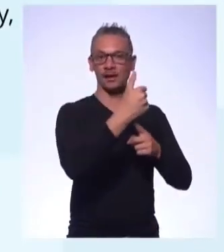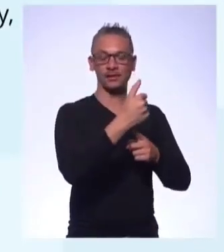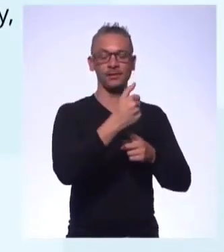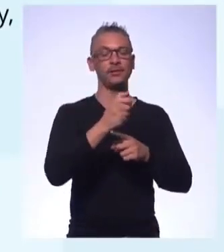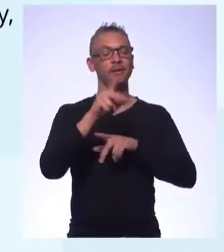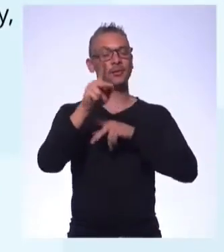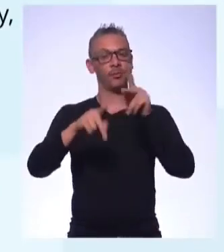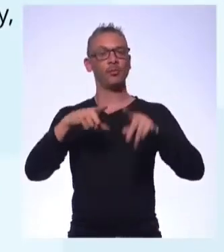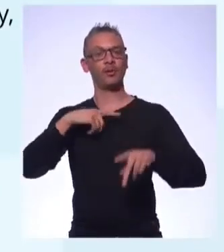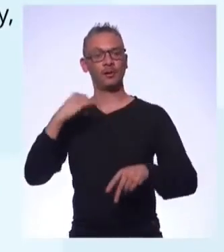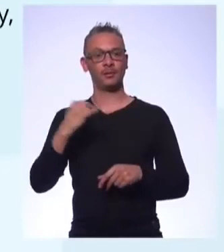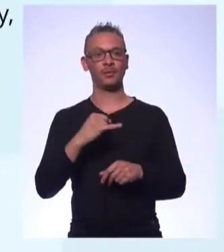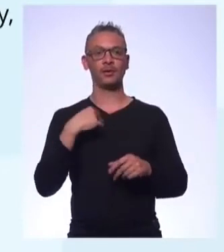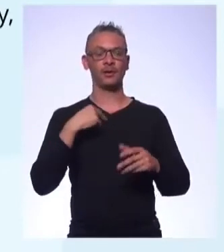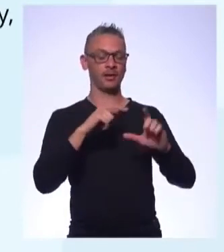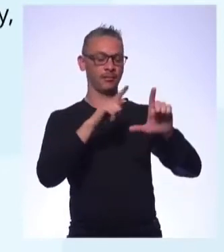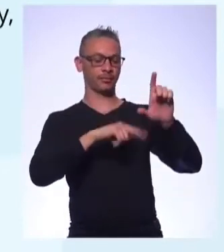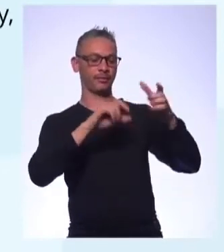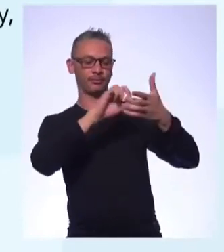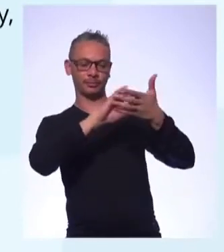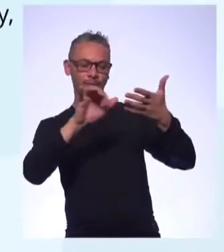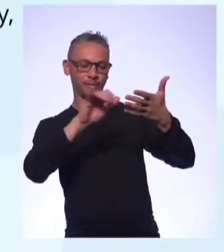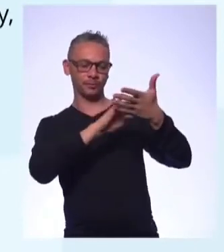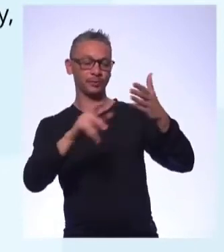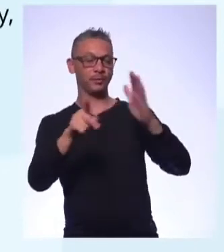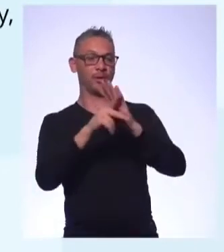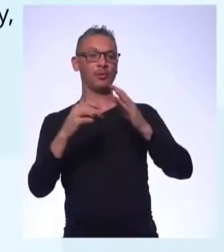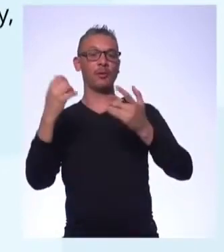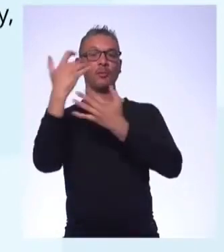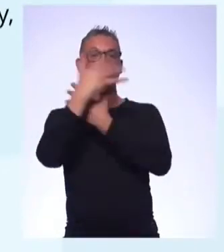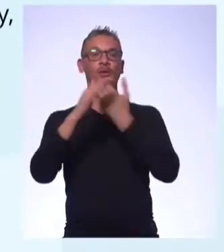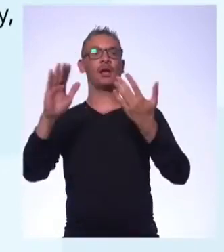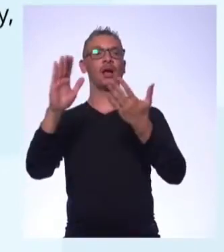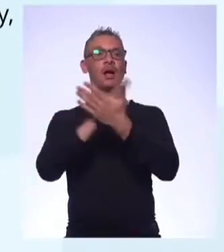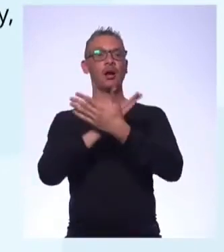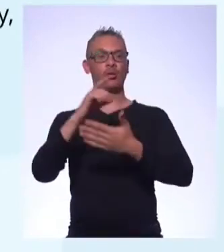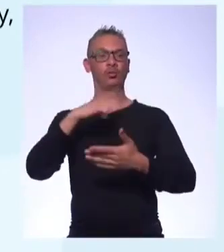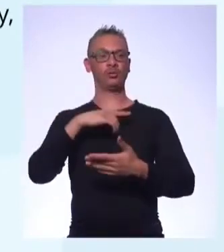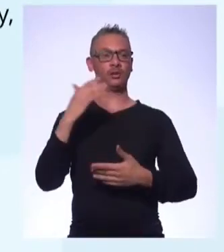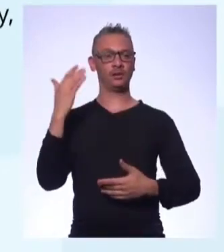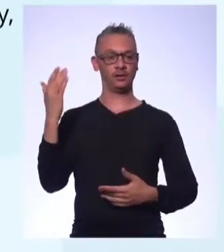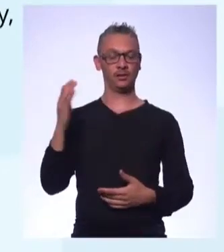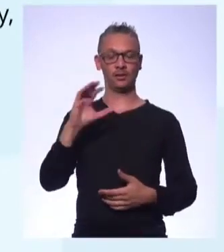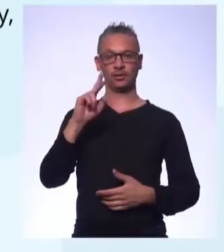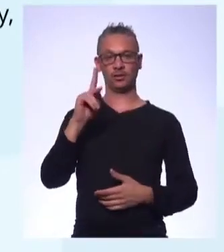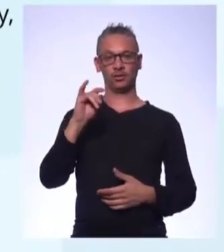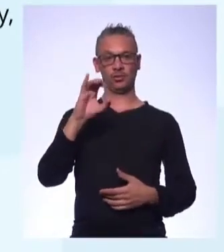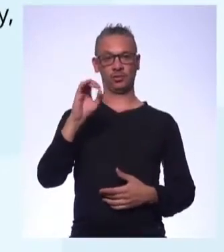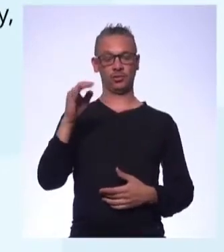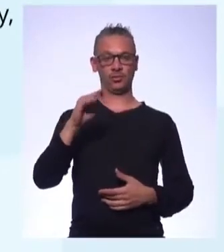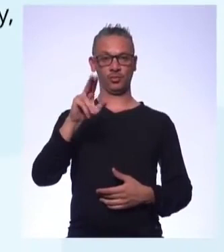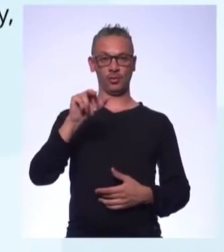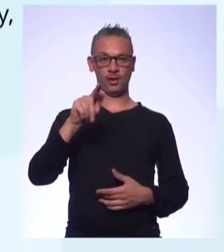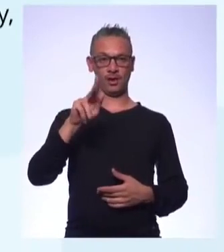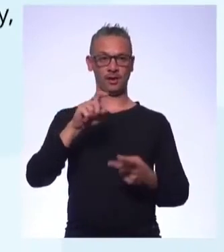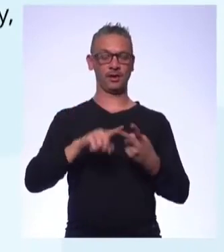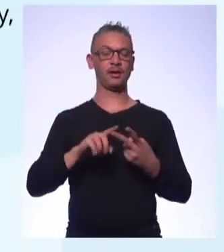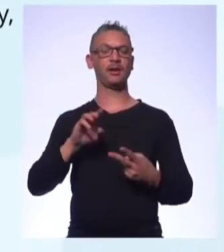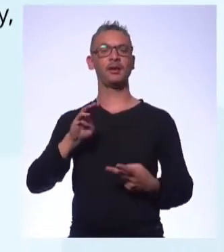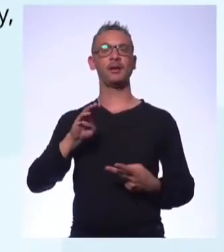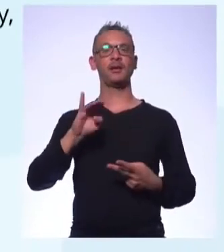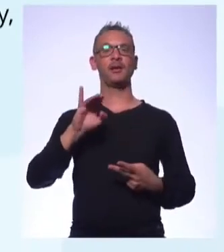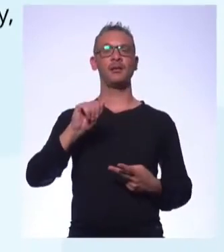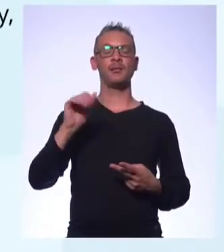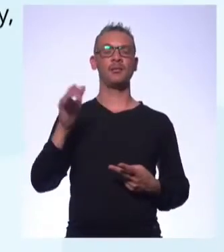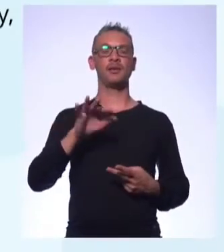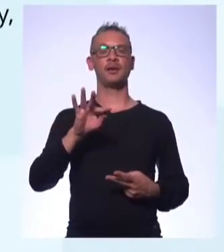muitas letras encontramos reivindicações. Principalmente, eu coloquei alguns que eu lembrei ali na hora, olha. Claro. Chico Buarque já foi citado. Gente, a Bia Ferreira,